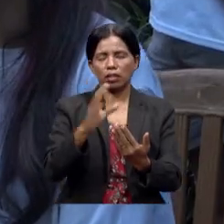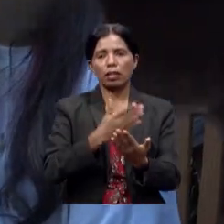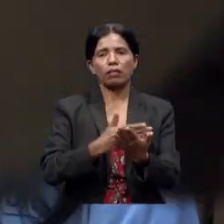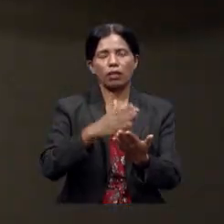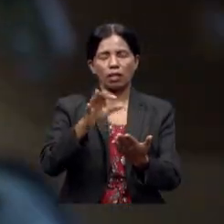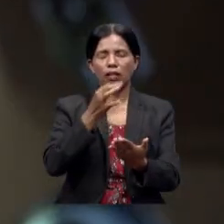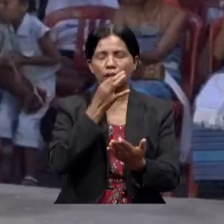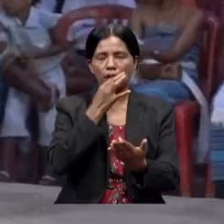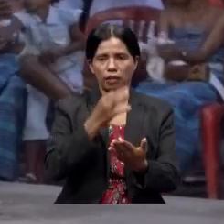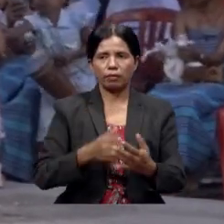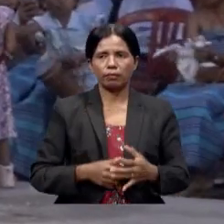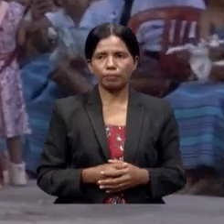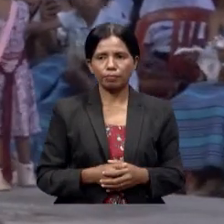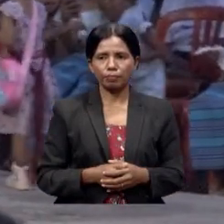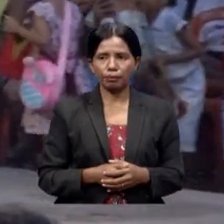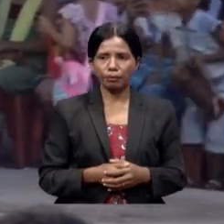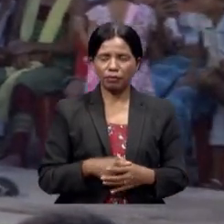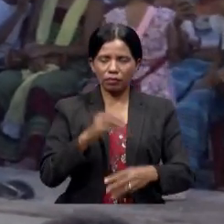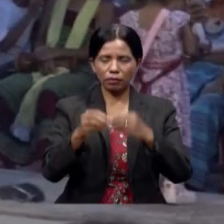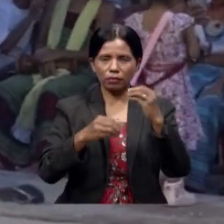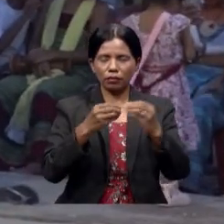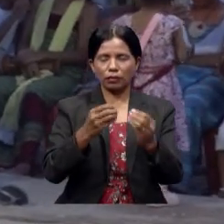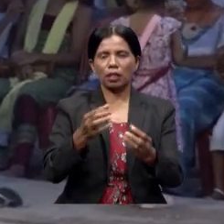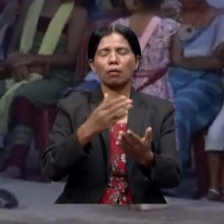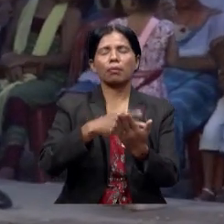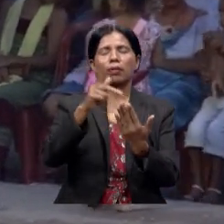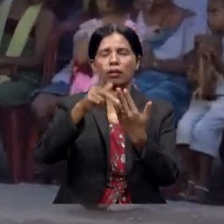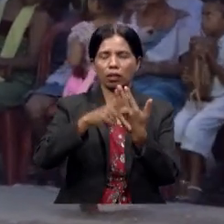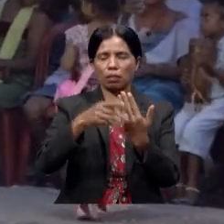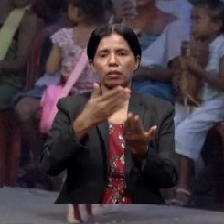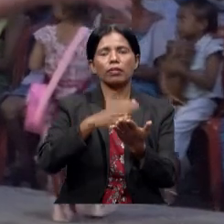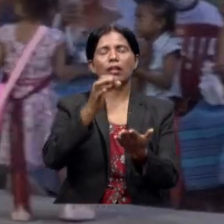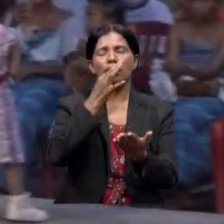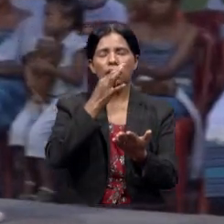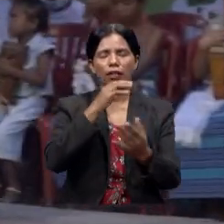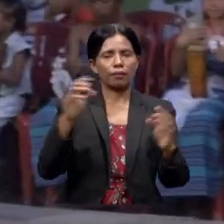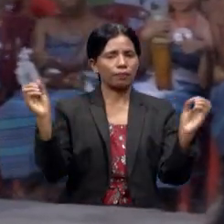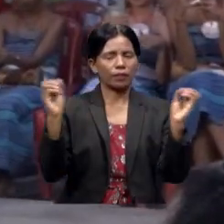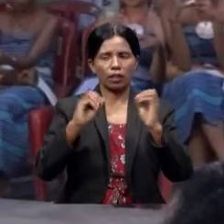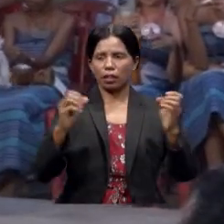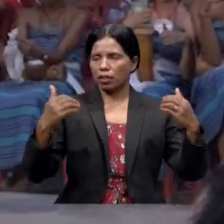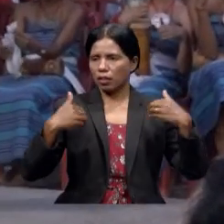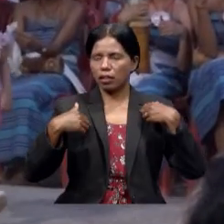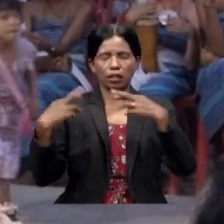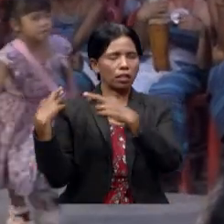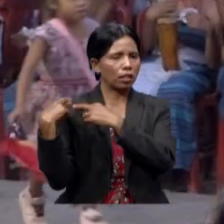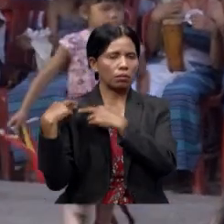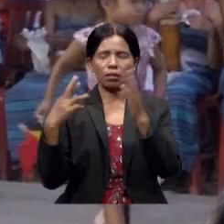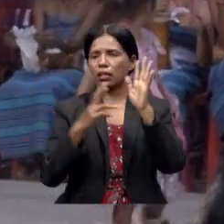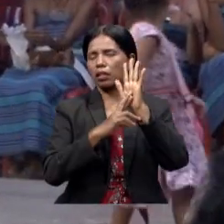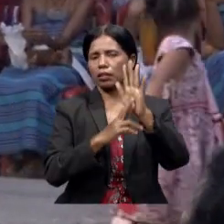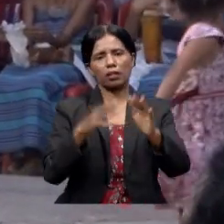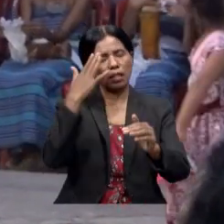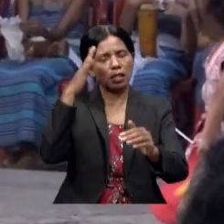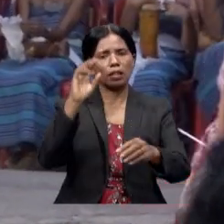Walunem. Ya kulima bem cesta básica, cesta básica, lá ia conta responsabilidade, lá ia relatório, lá até depois de